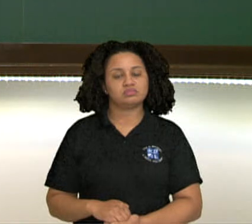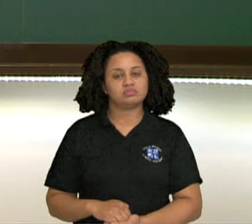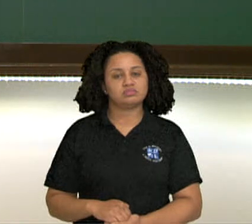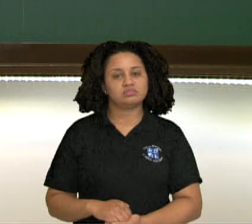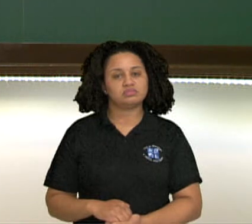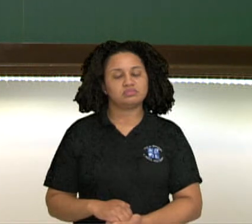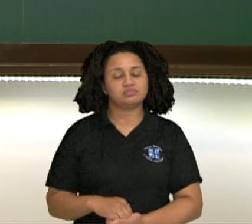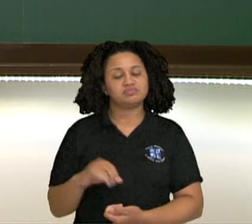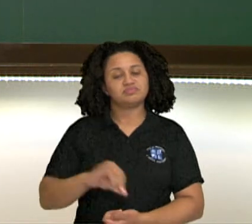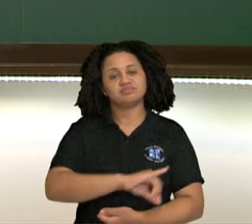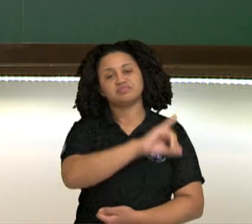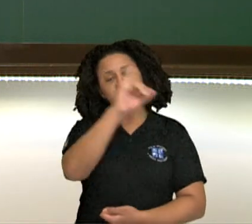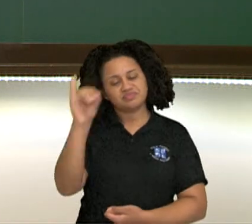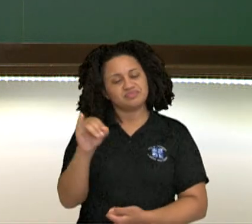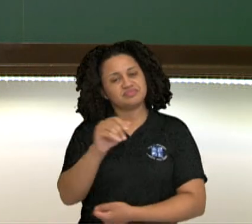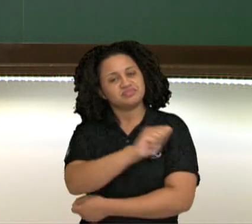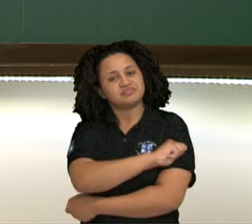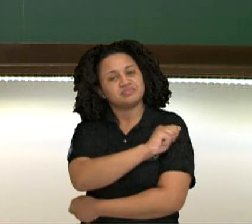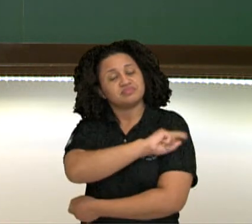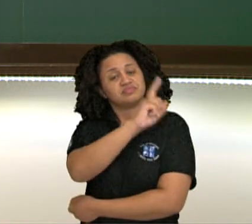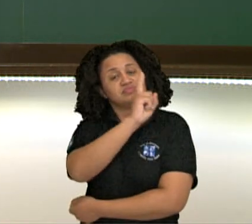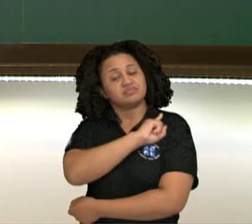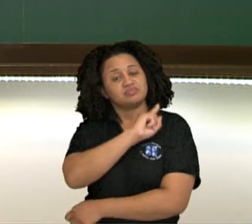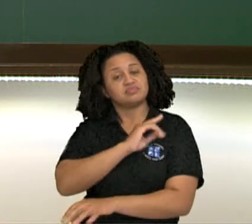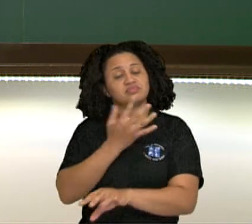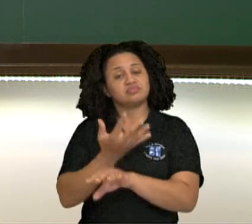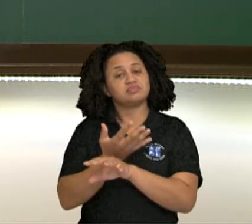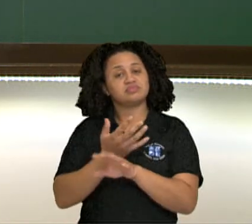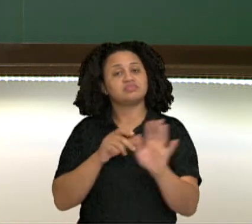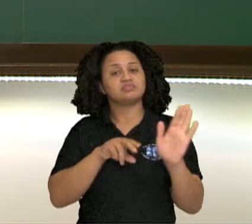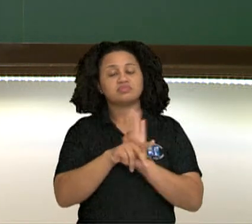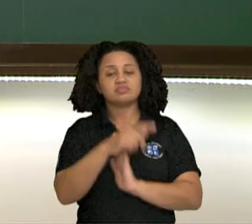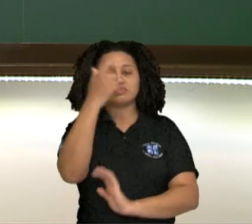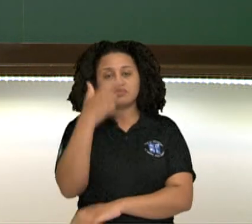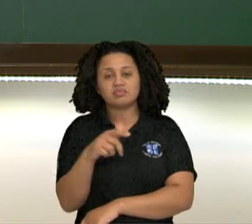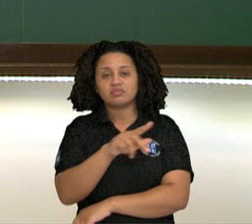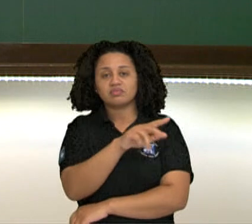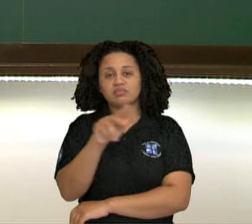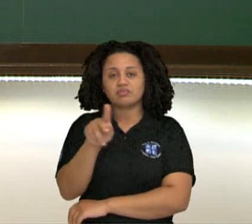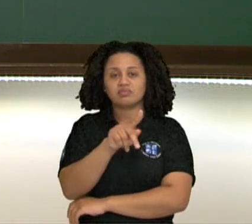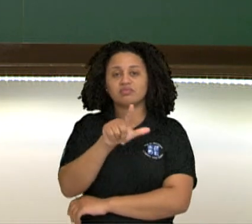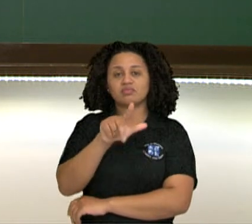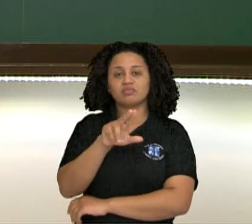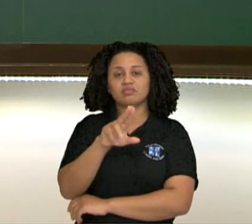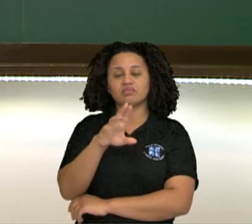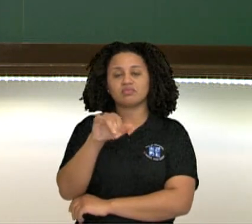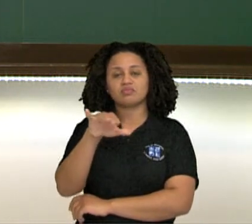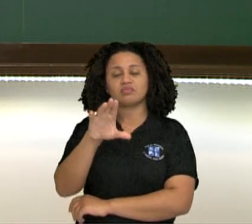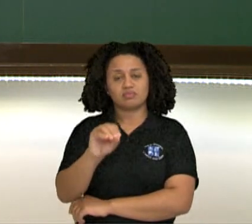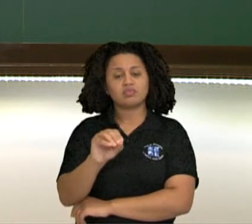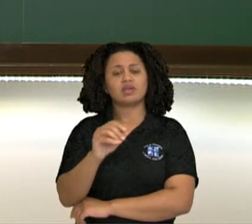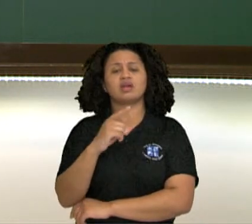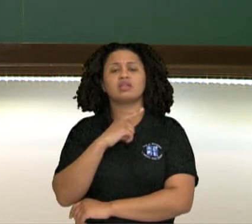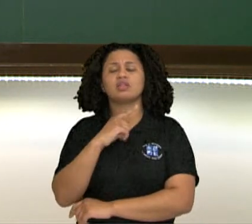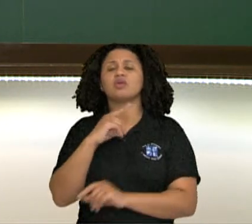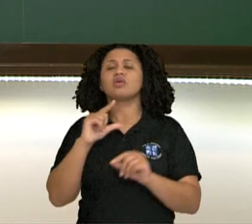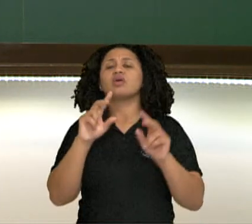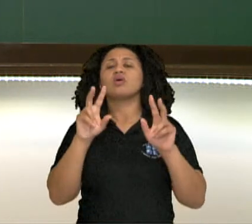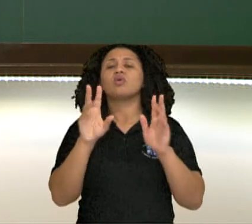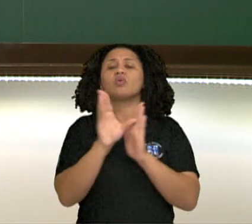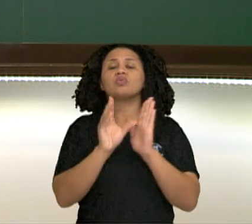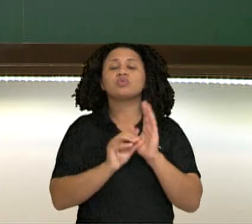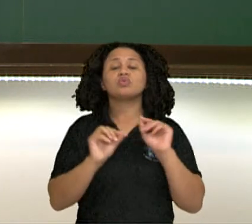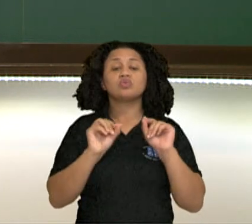Olá galera do primeira série biologia A Professor Luciano trazendo para vocês o assunto partes fundamentais da célula